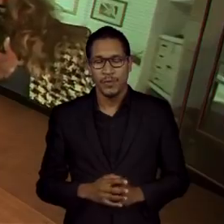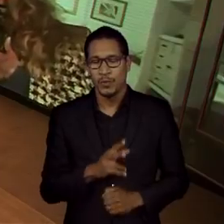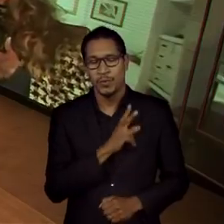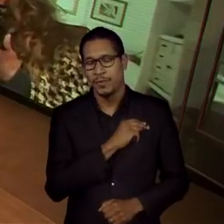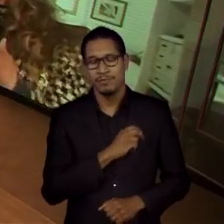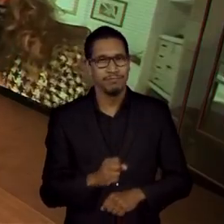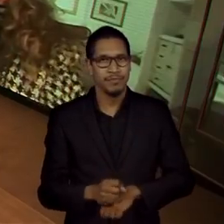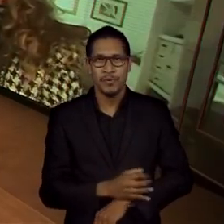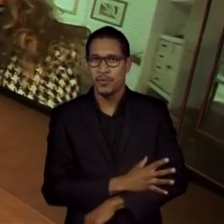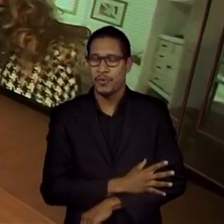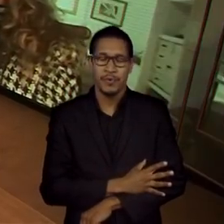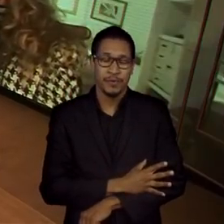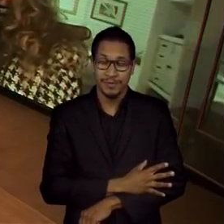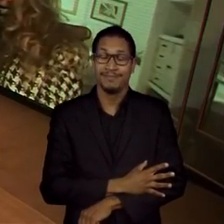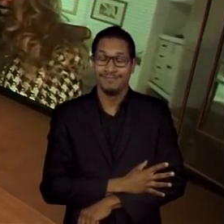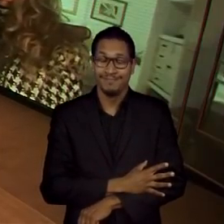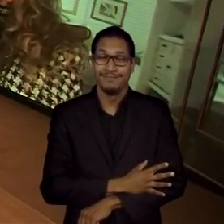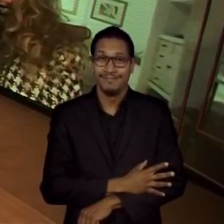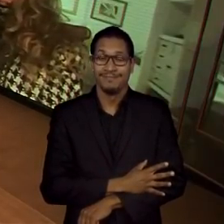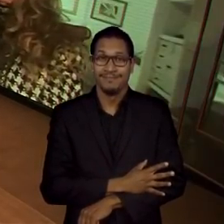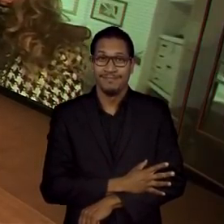fico emocionada de falar do Erasmo.